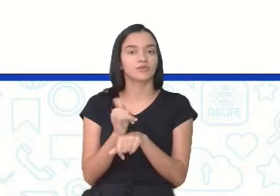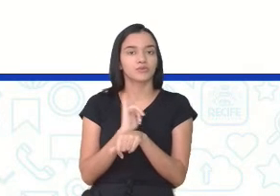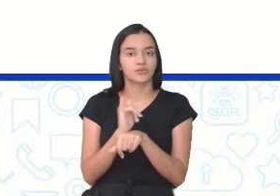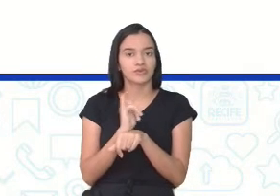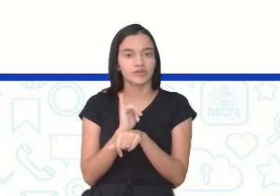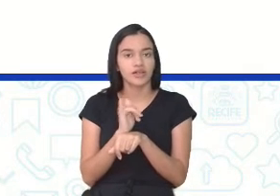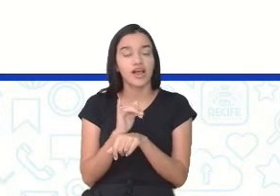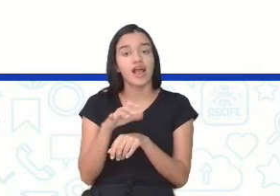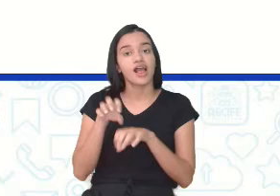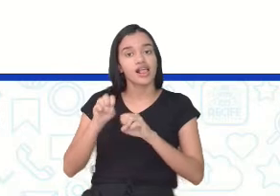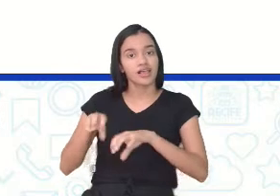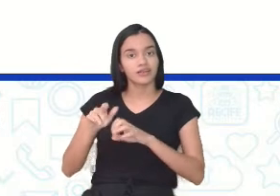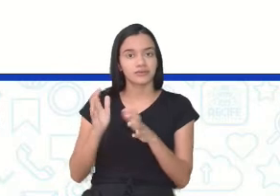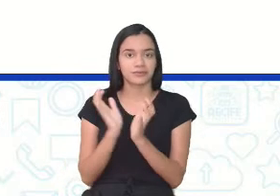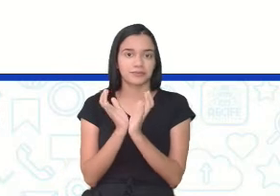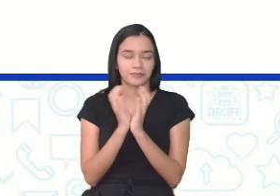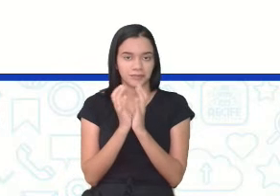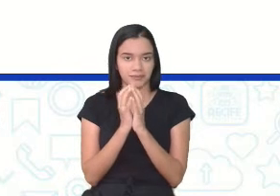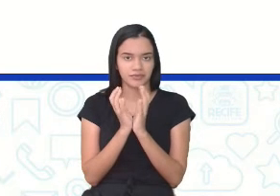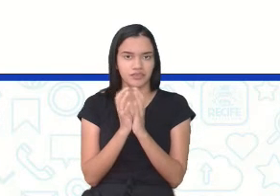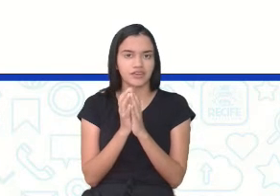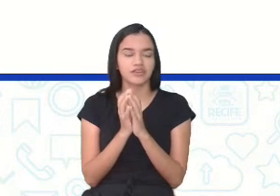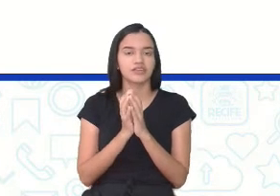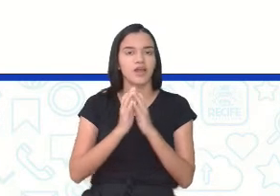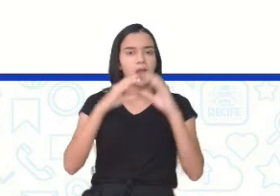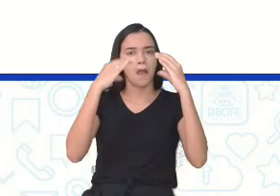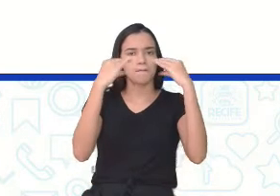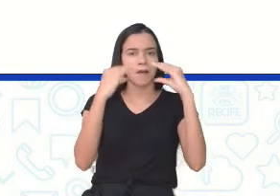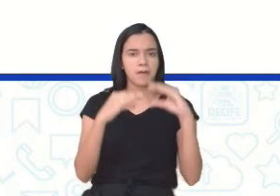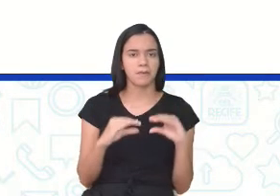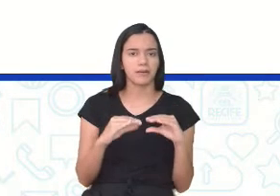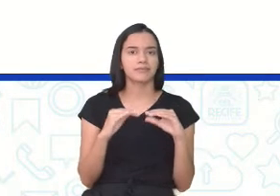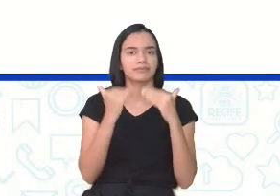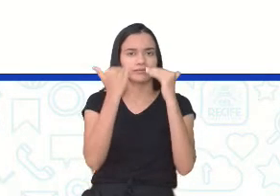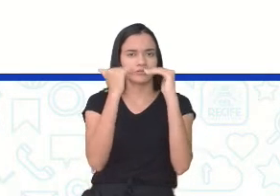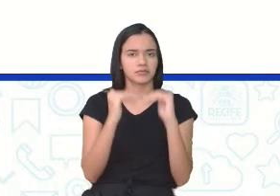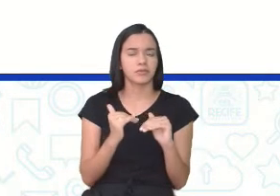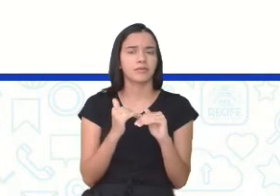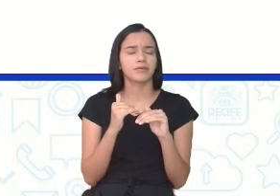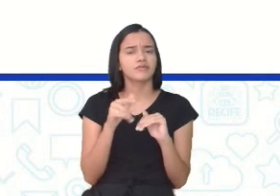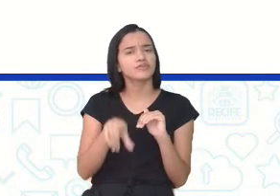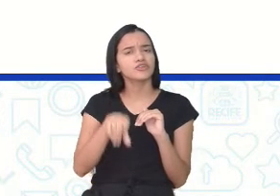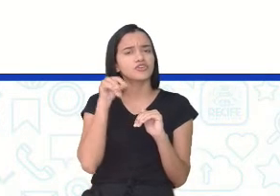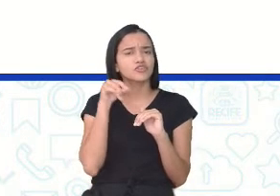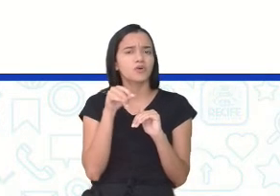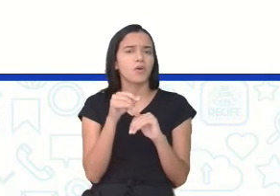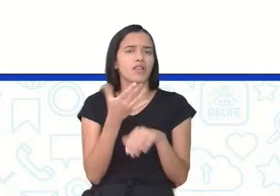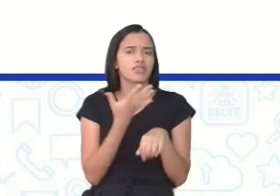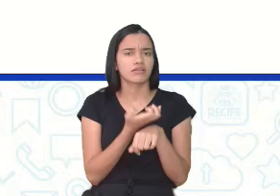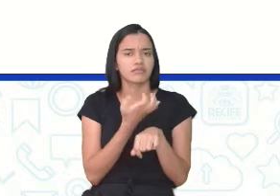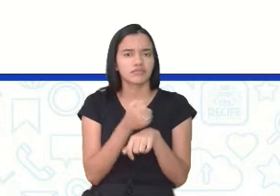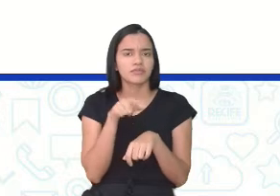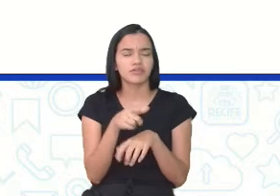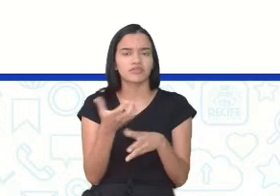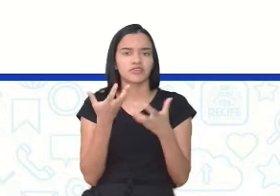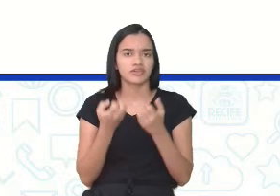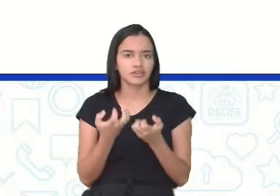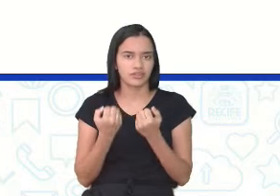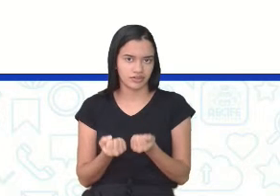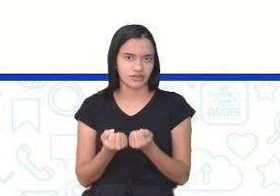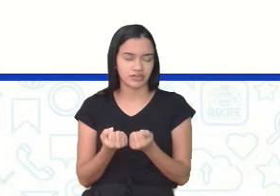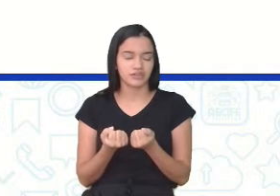no canal Educa Recife, vai na playlist, escolhe a aula que você quiser, da disciplina que você quiser,